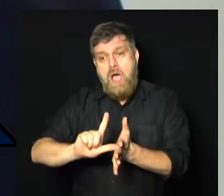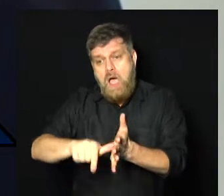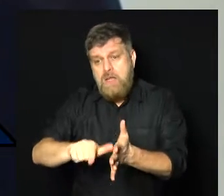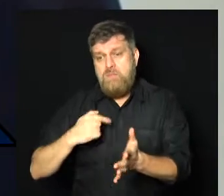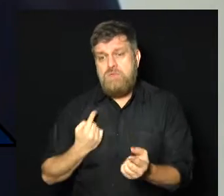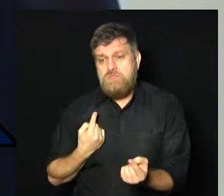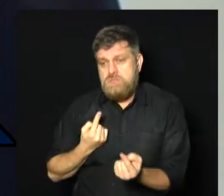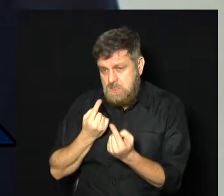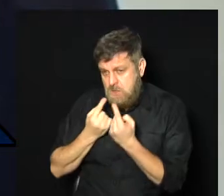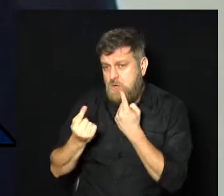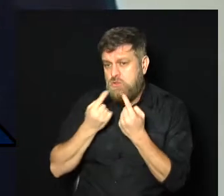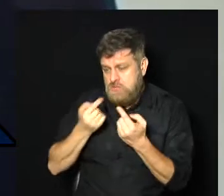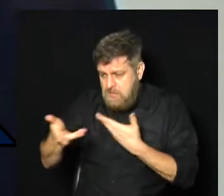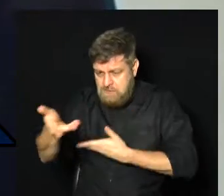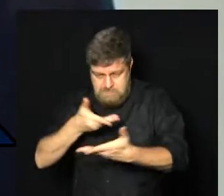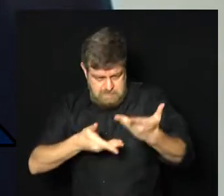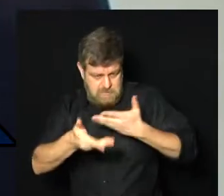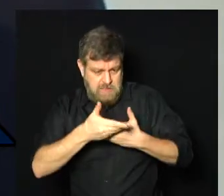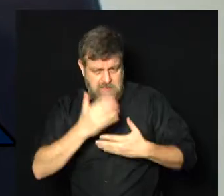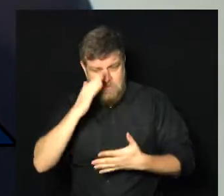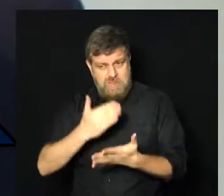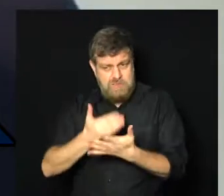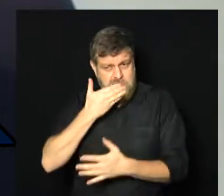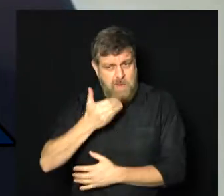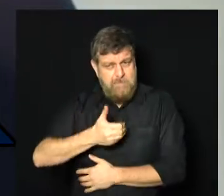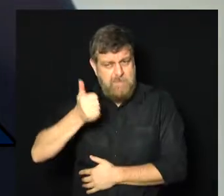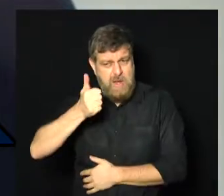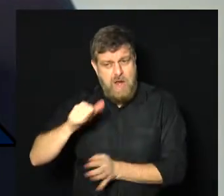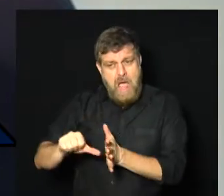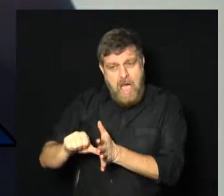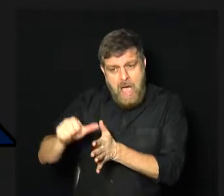diálogo. Acredito que é melhor.